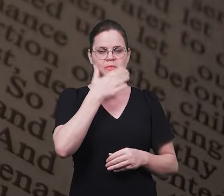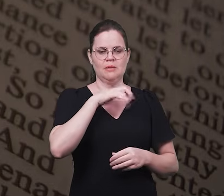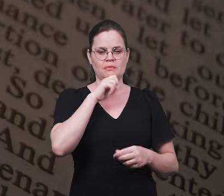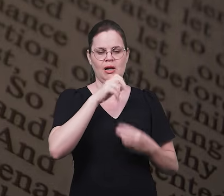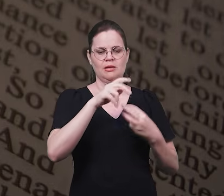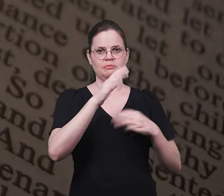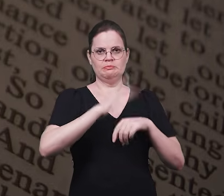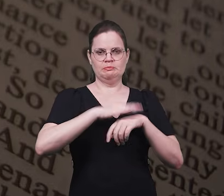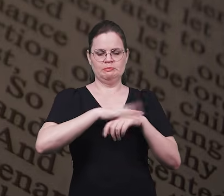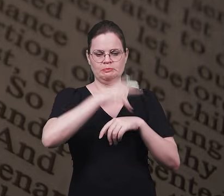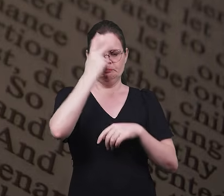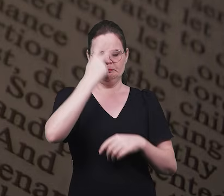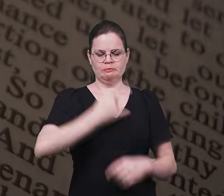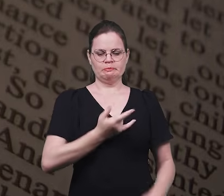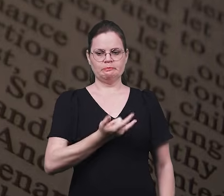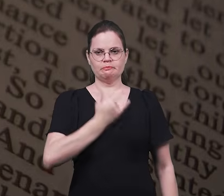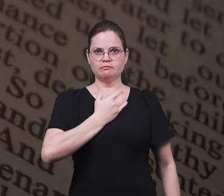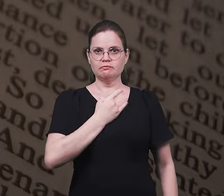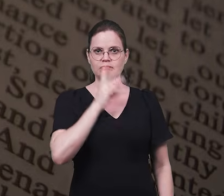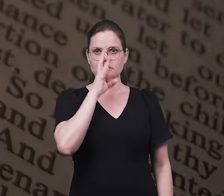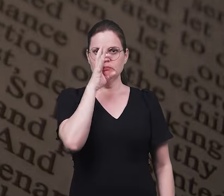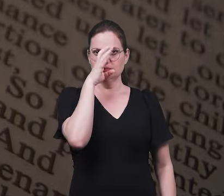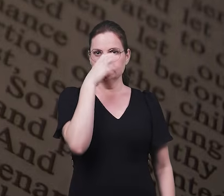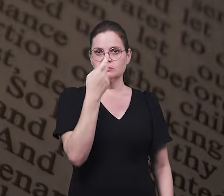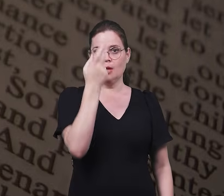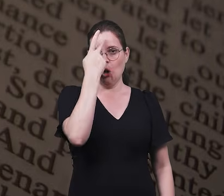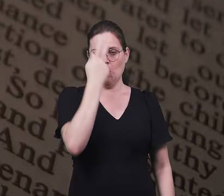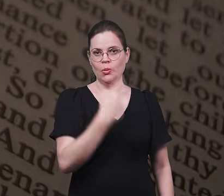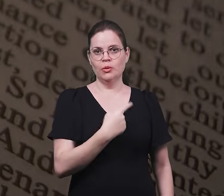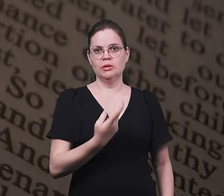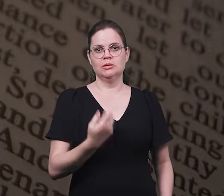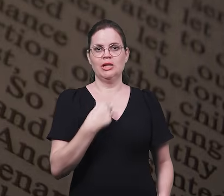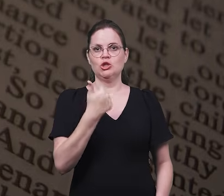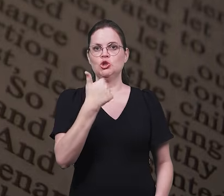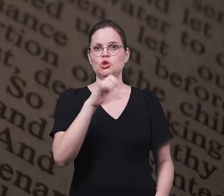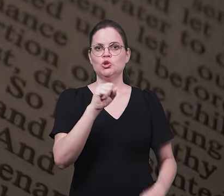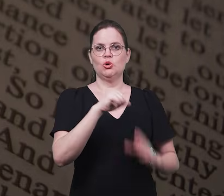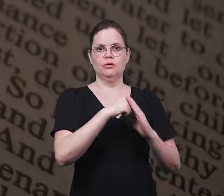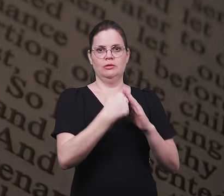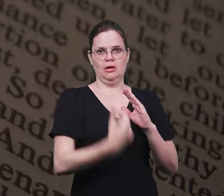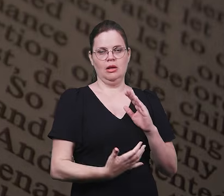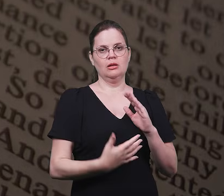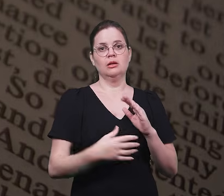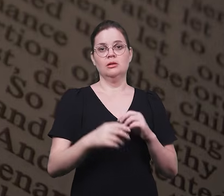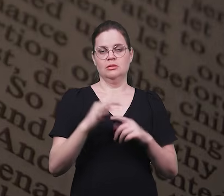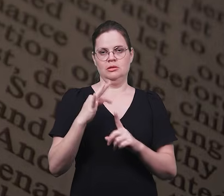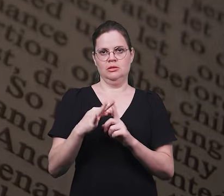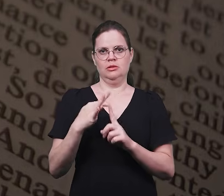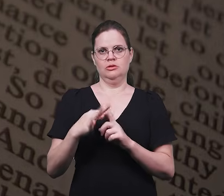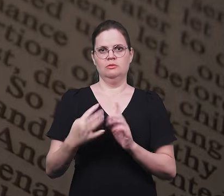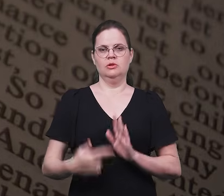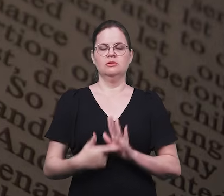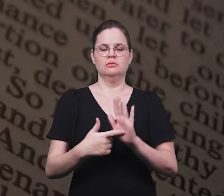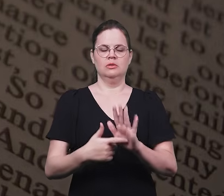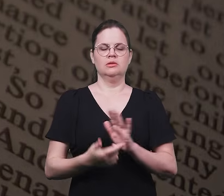a pais, né? Amantes de si mesmo. Então, todas aquelas características são 18, né,